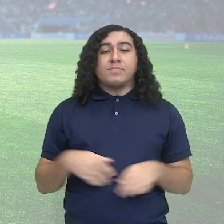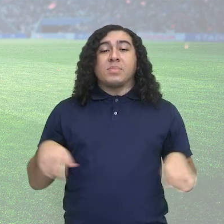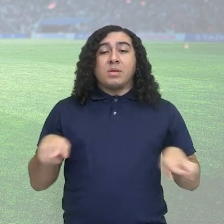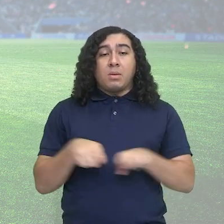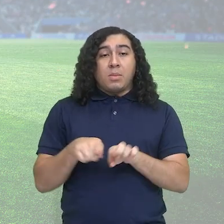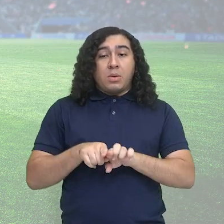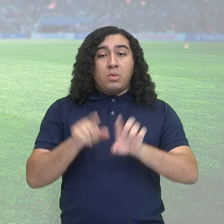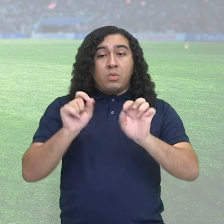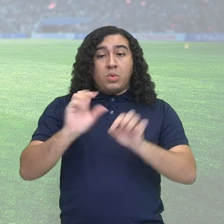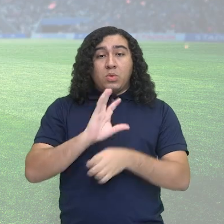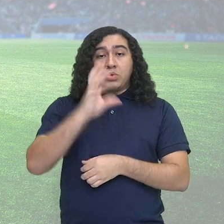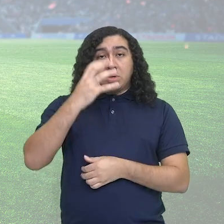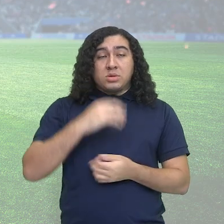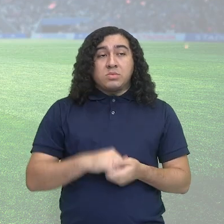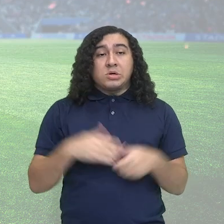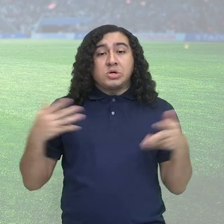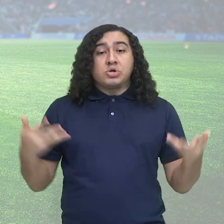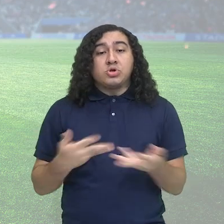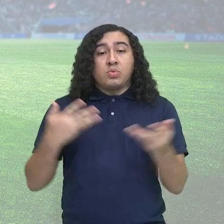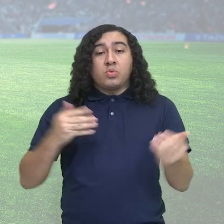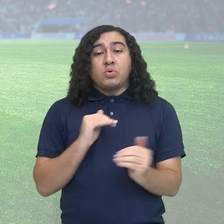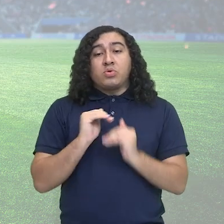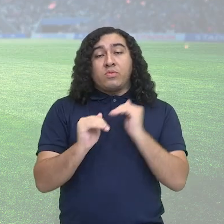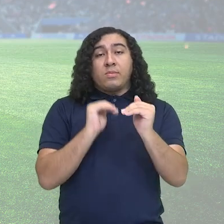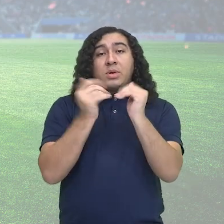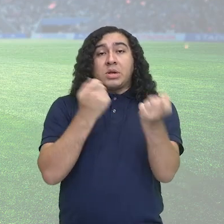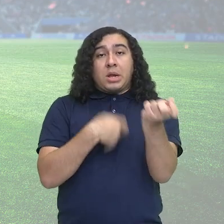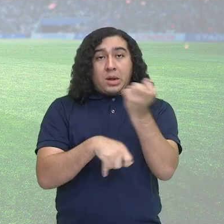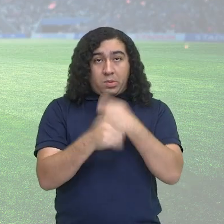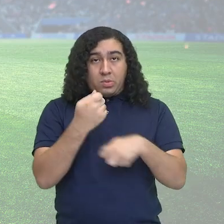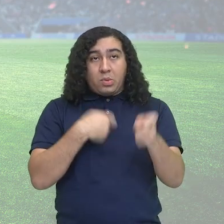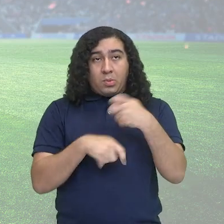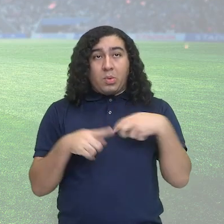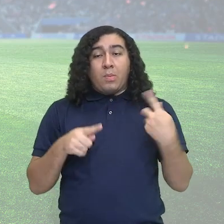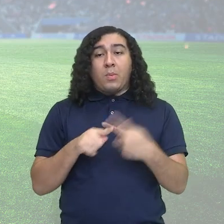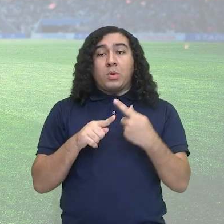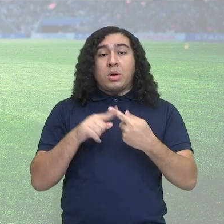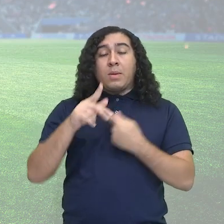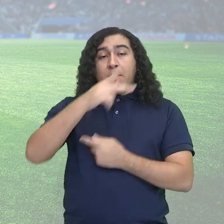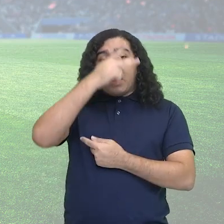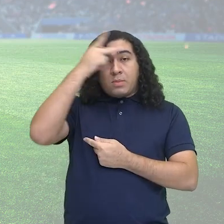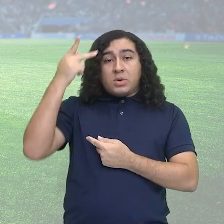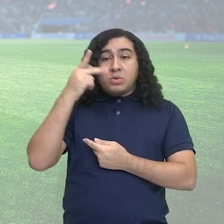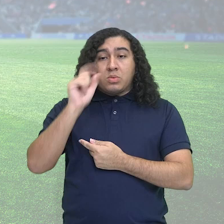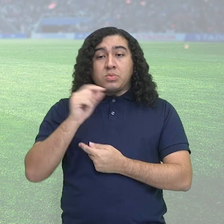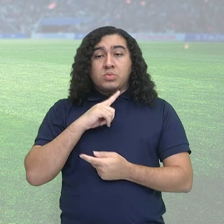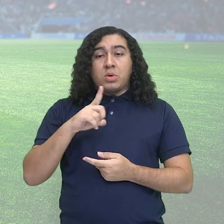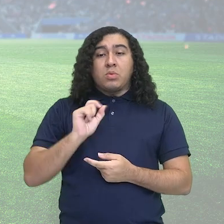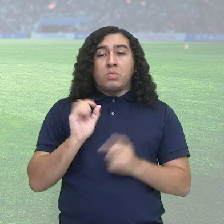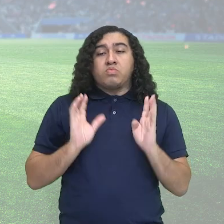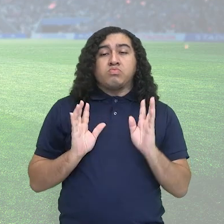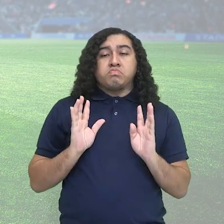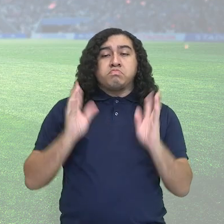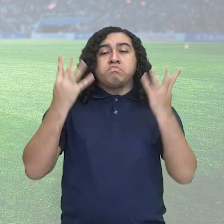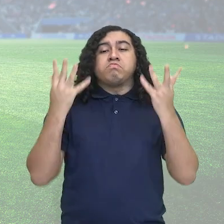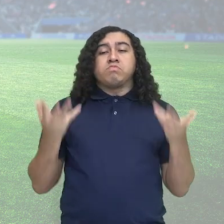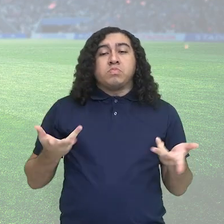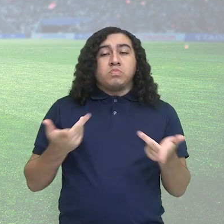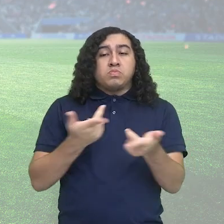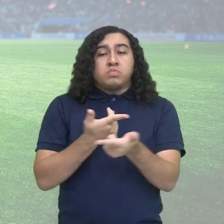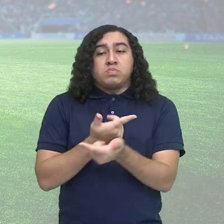que acontece? Estimula o desenvolvimento econômico, porque para receber um evento de grande porte